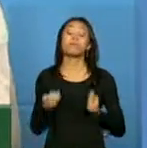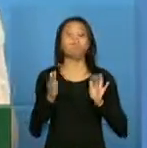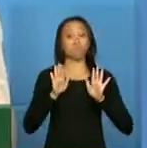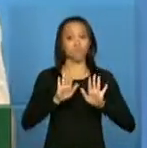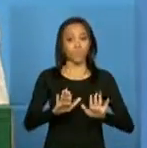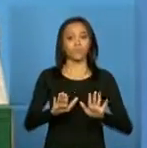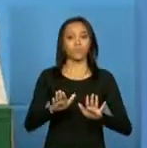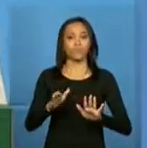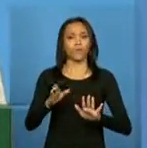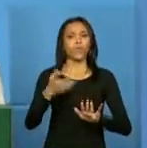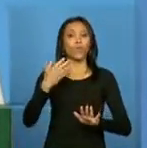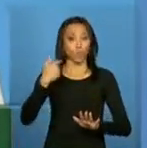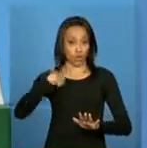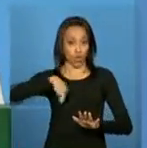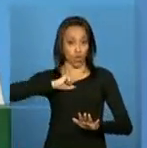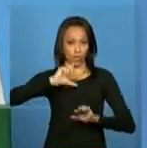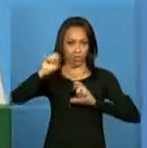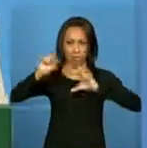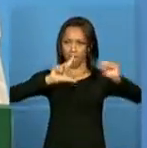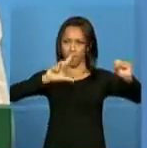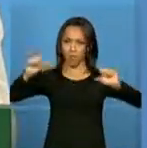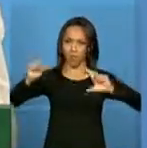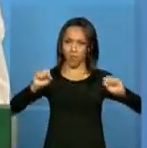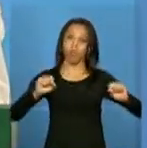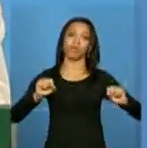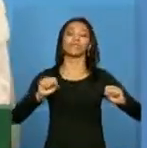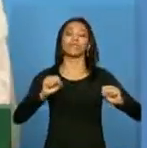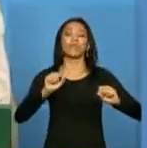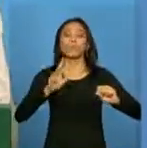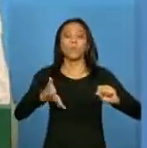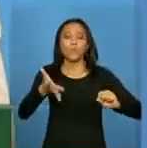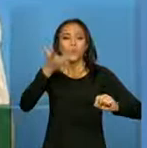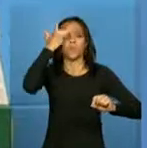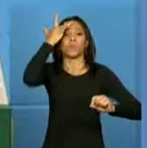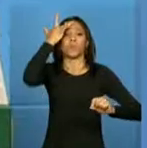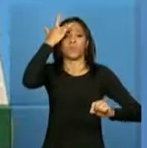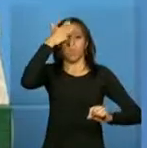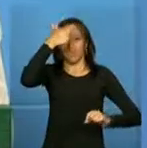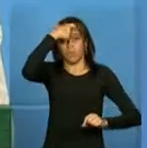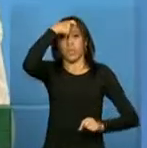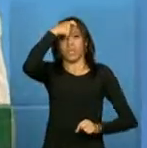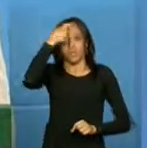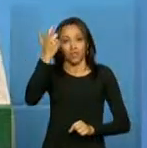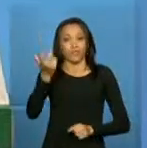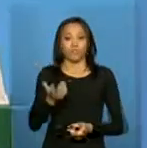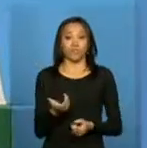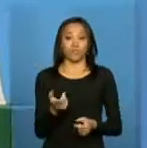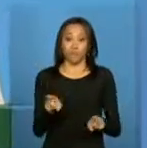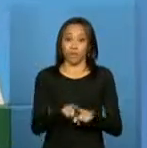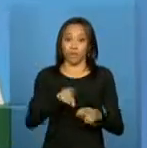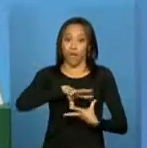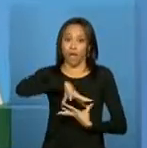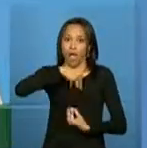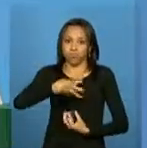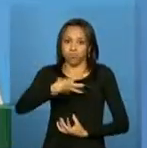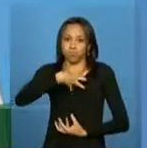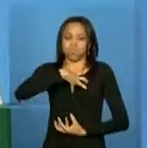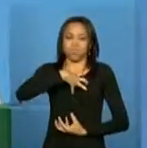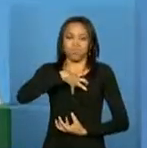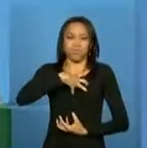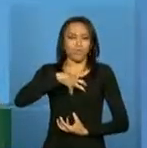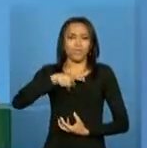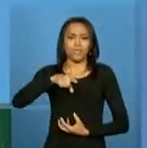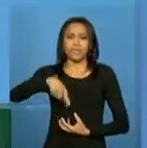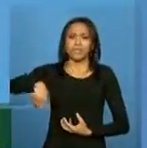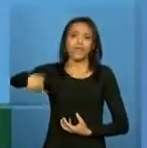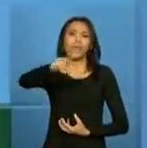que tenhamos saído aqui impressos em nossos corações e mentes e almas vai ser mais do que